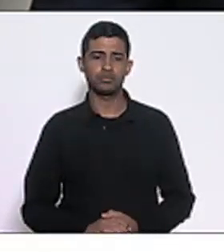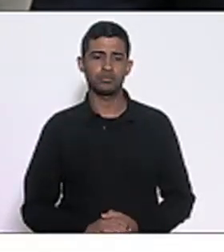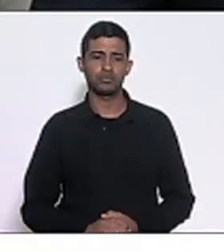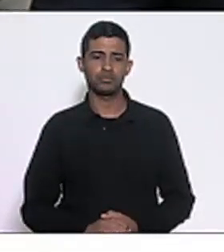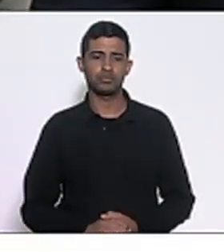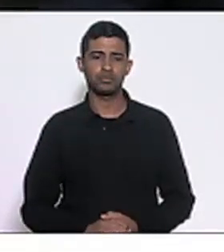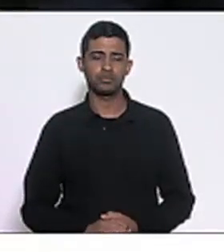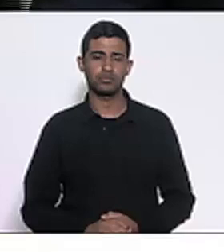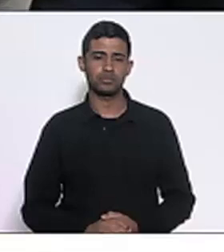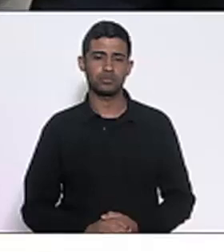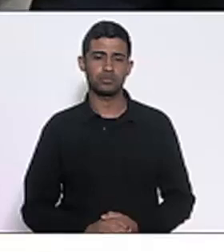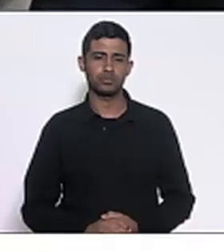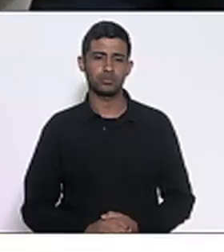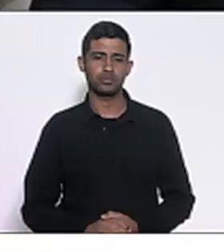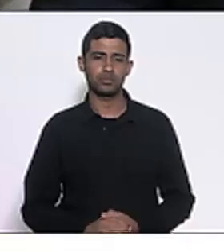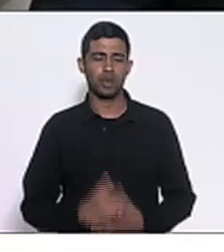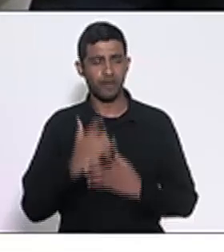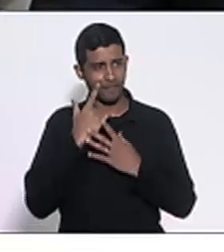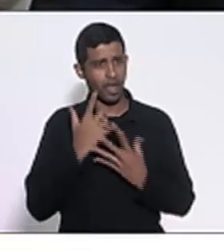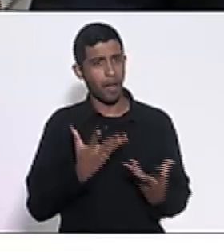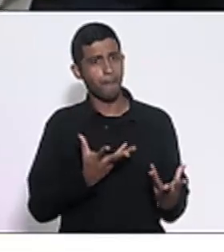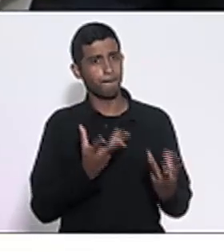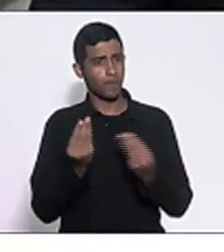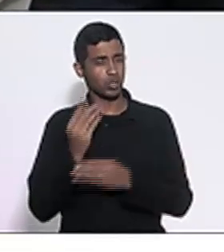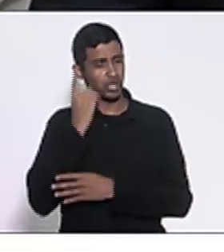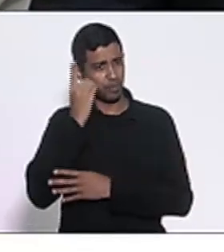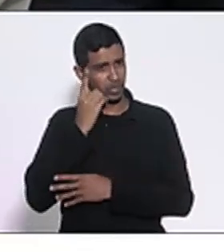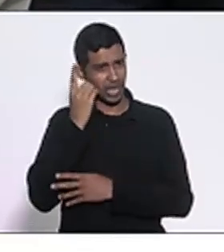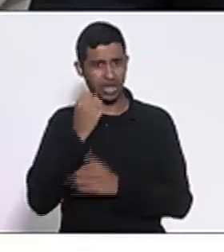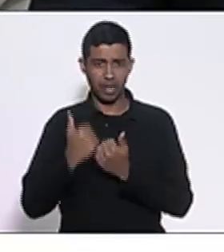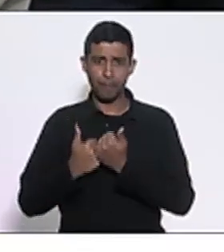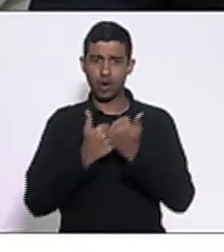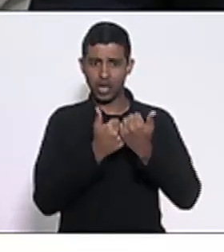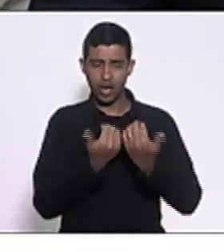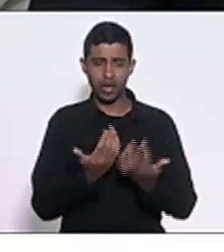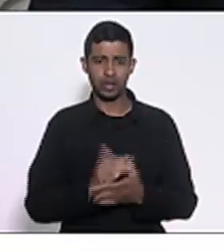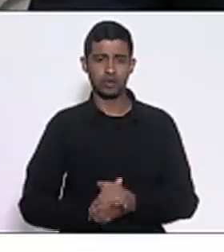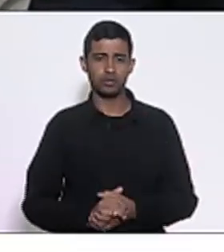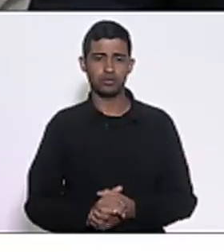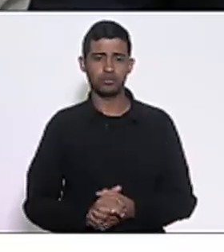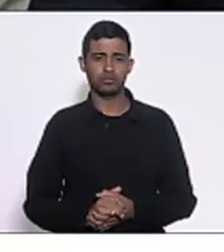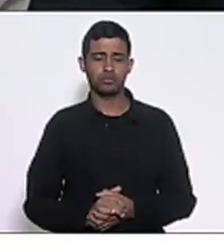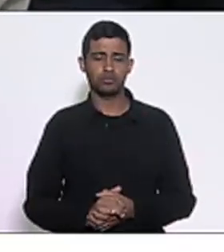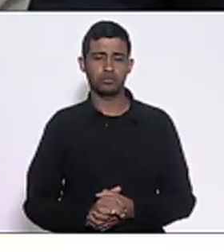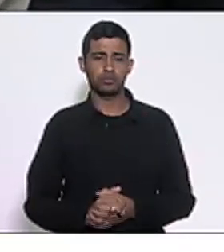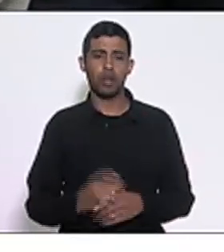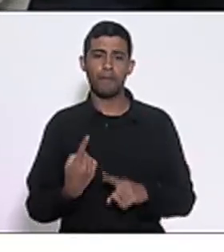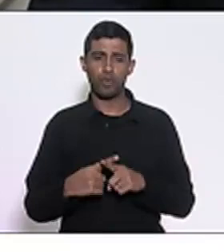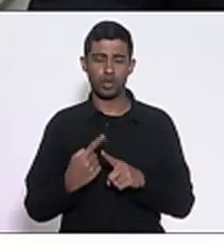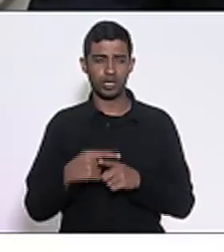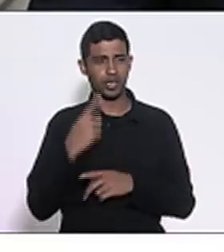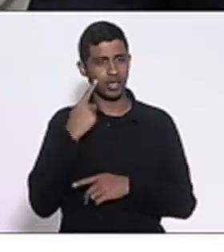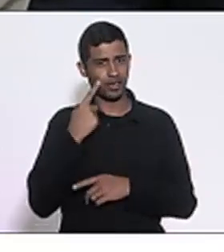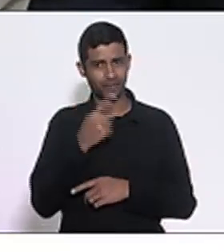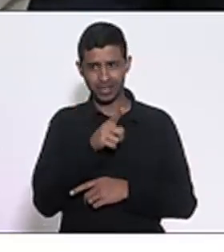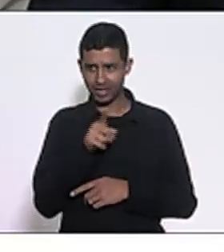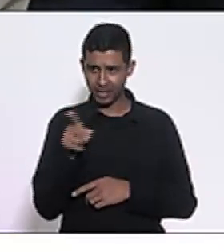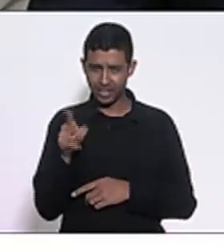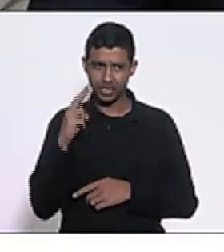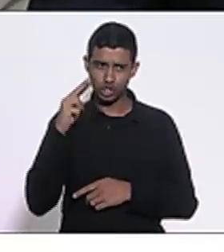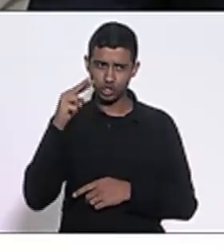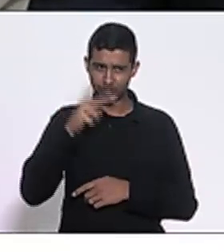E muitos sempre apoiaram, porque viram nessa política